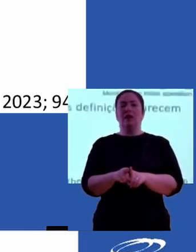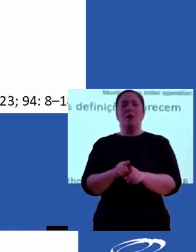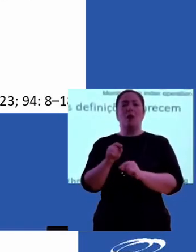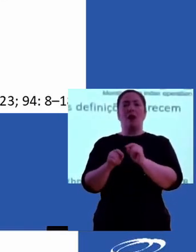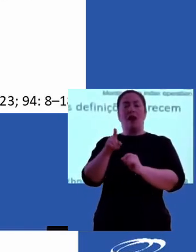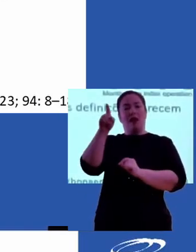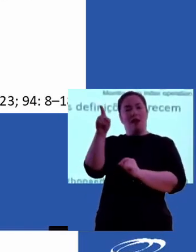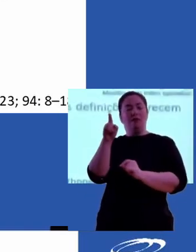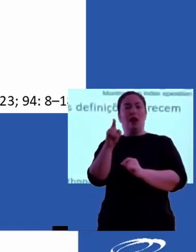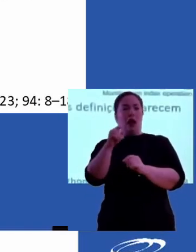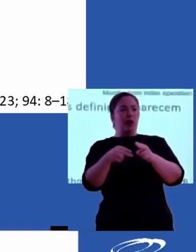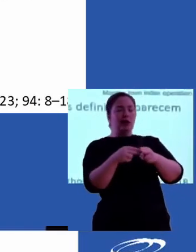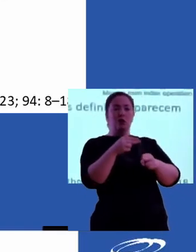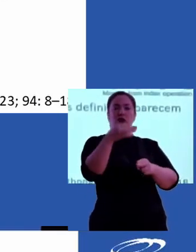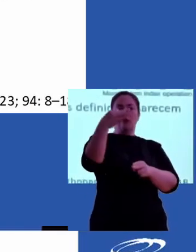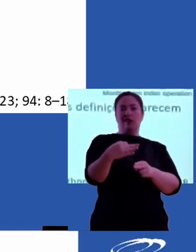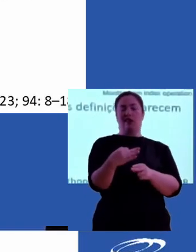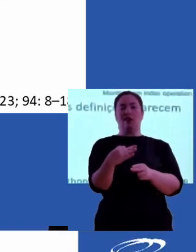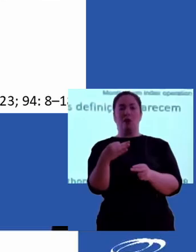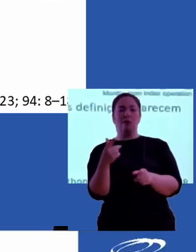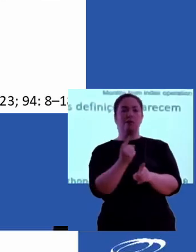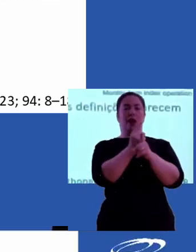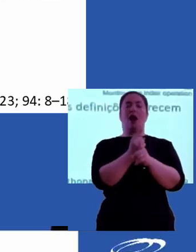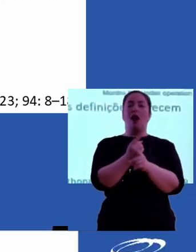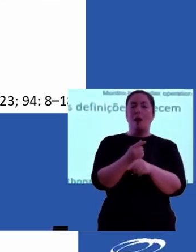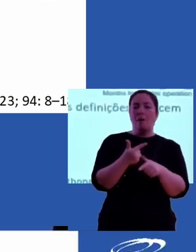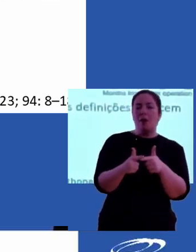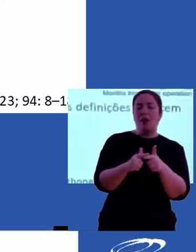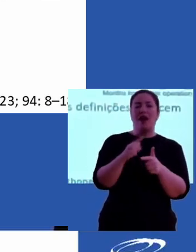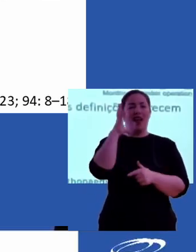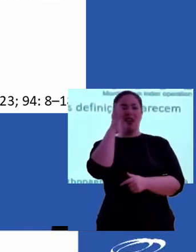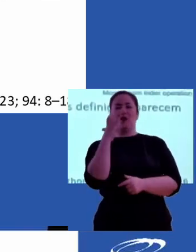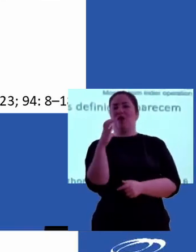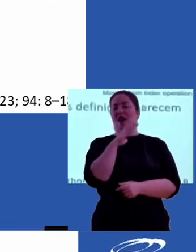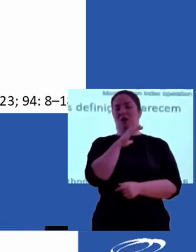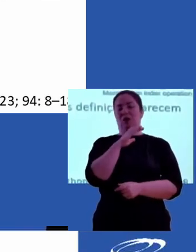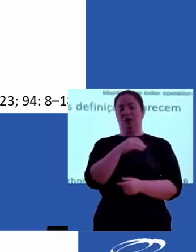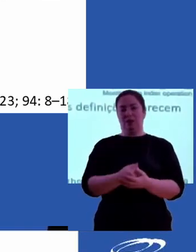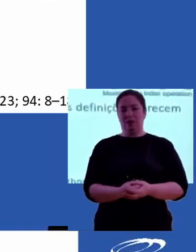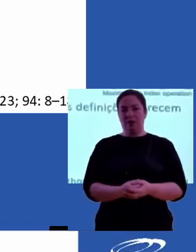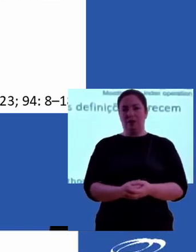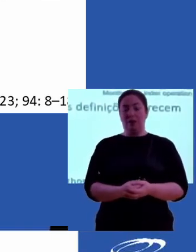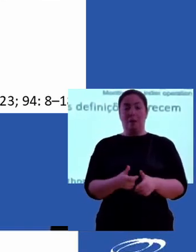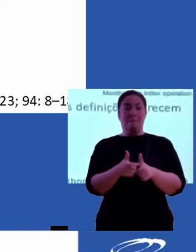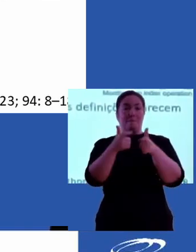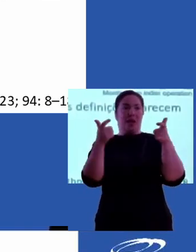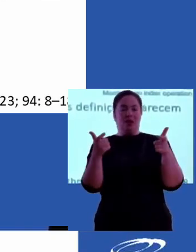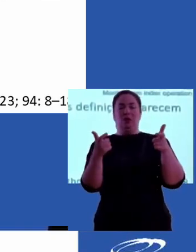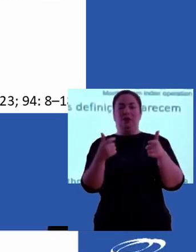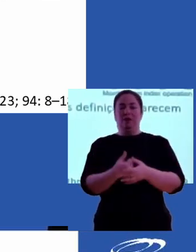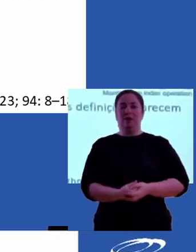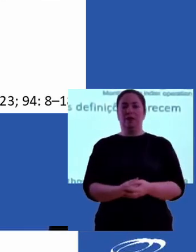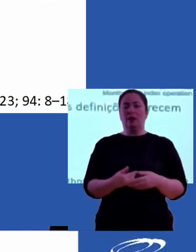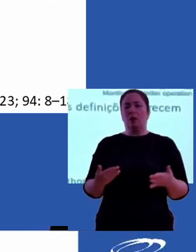pré-operatório. E uma coisa importante que esse artigo mostra, ele fez uma comparação muito interessante. Ele seguiu os pacientes durante 2